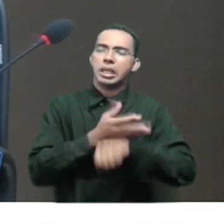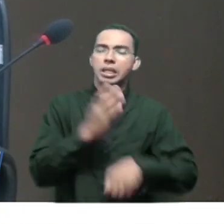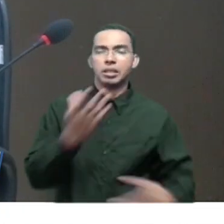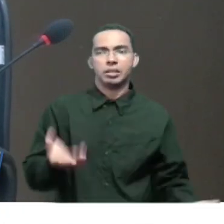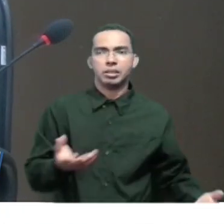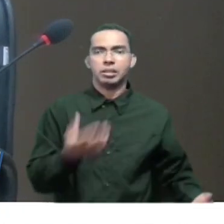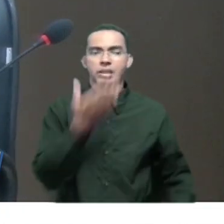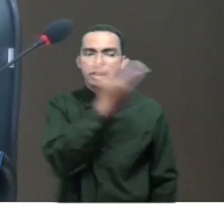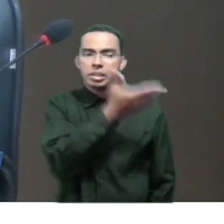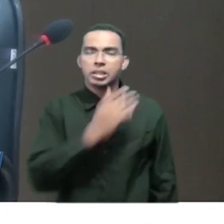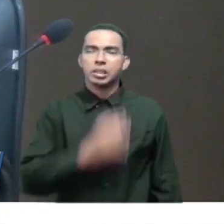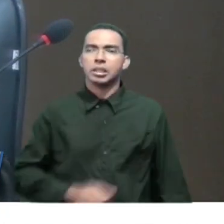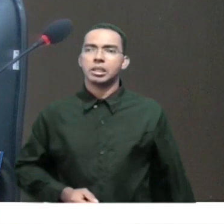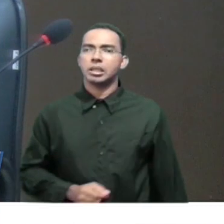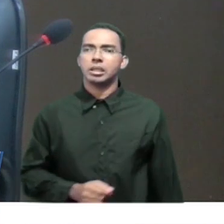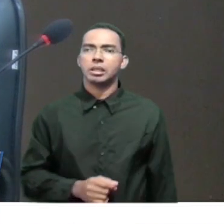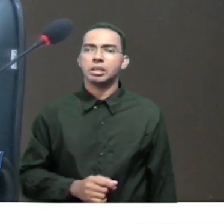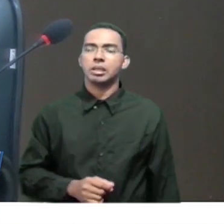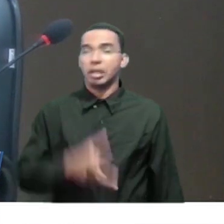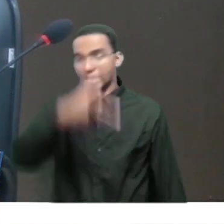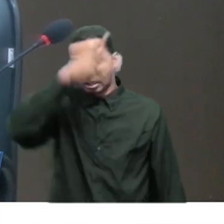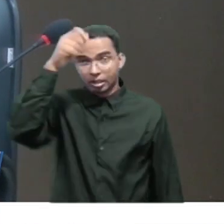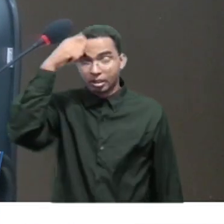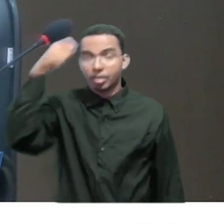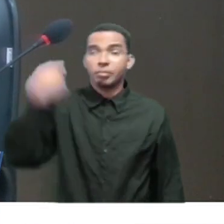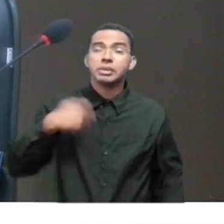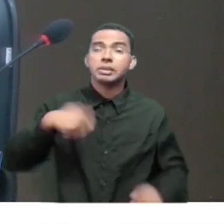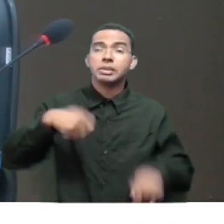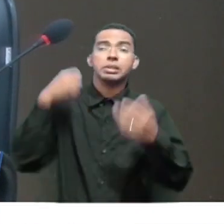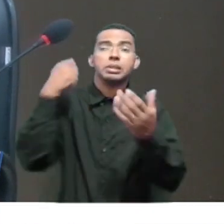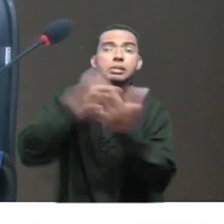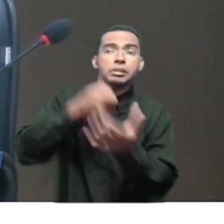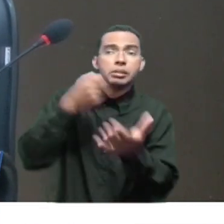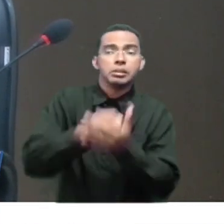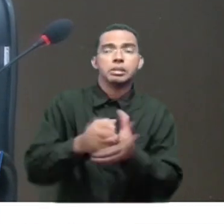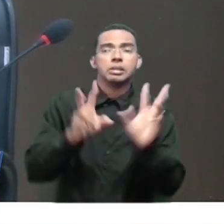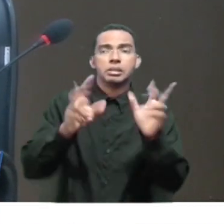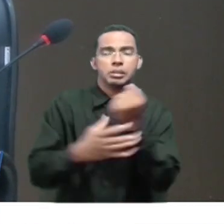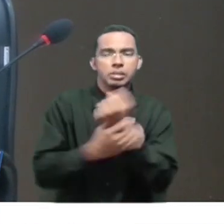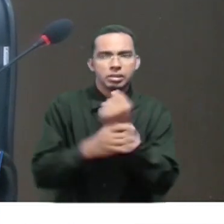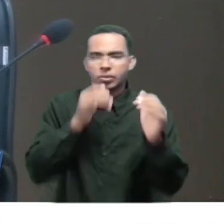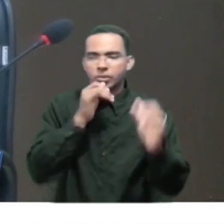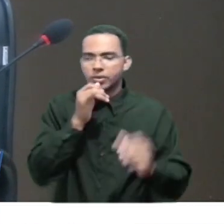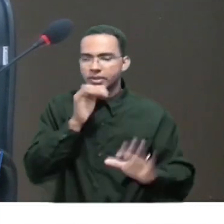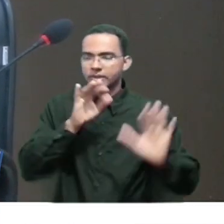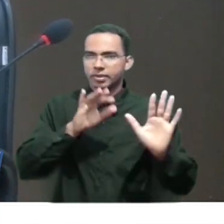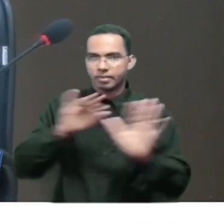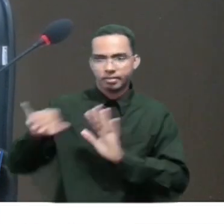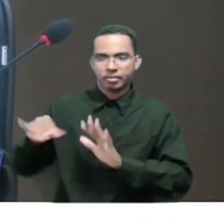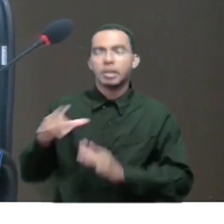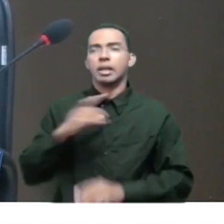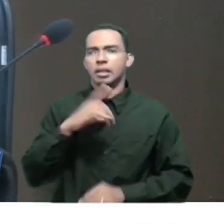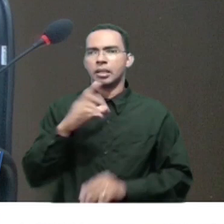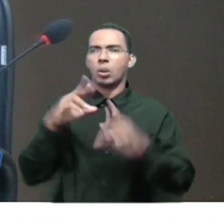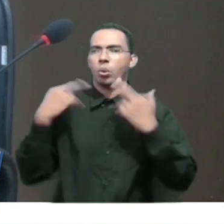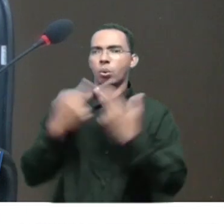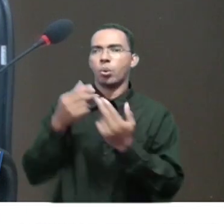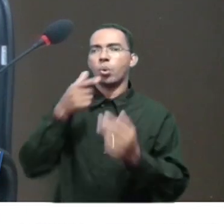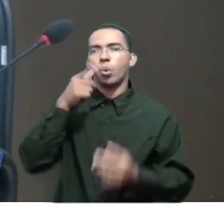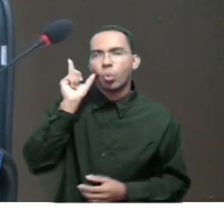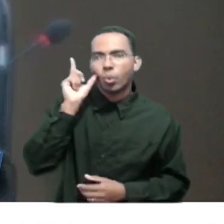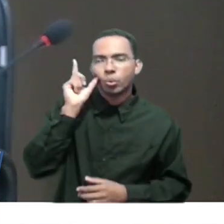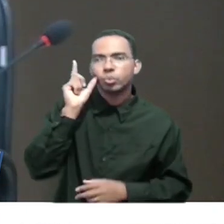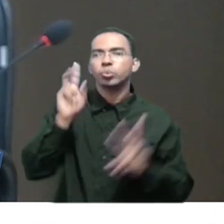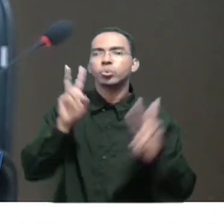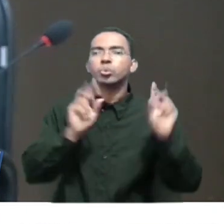que a prefeitura precisa gastar em segurança. Eu vou te dar um exemplo. Nós tivemos uma reunião ontem sobre